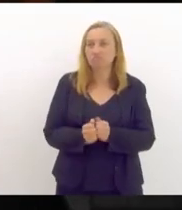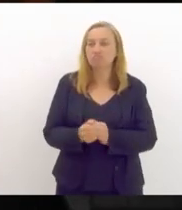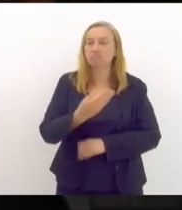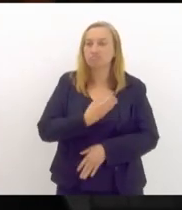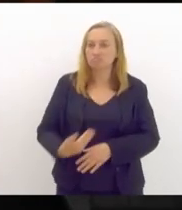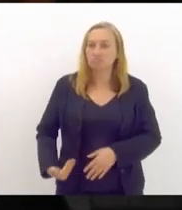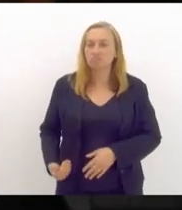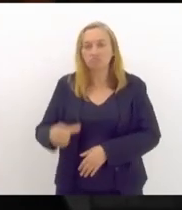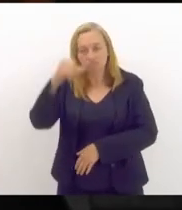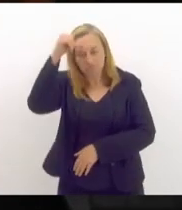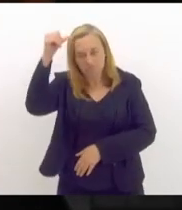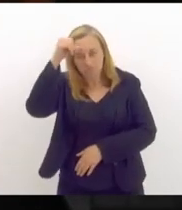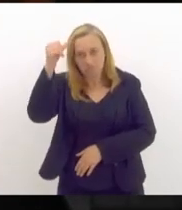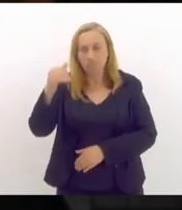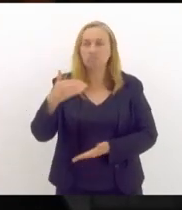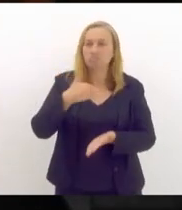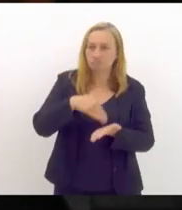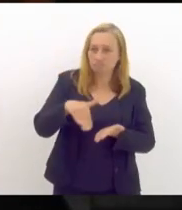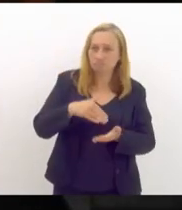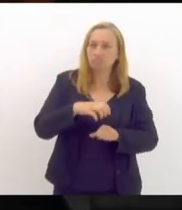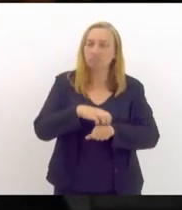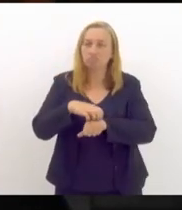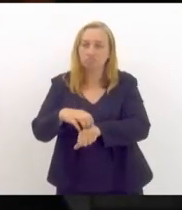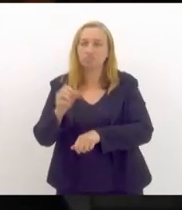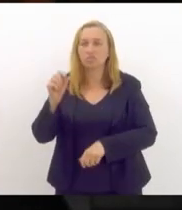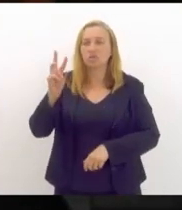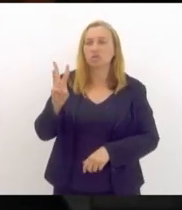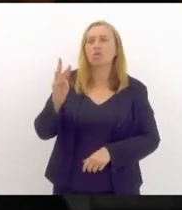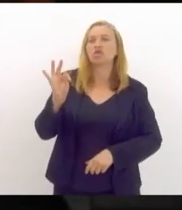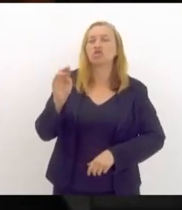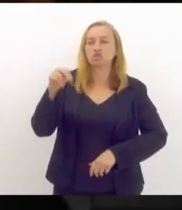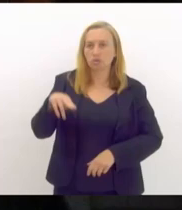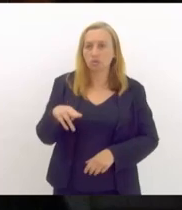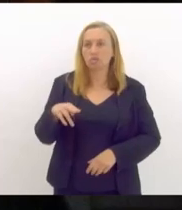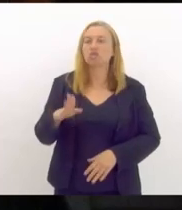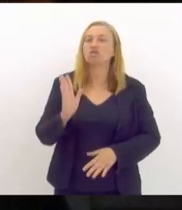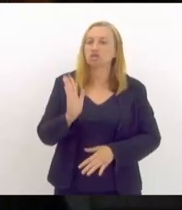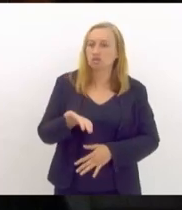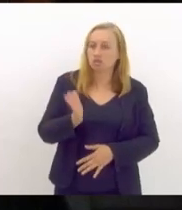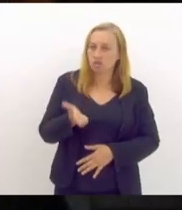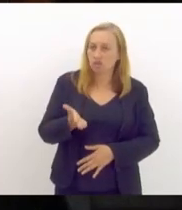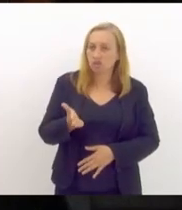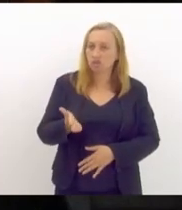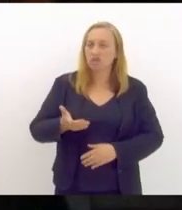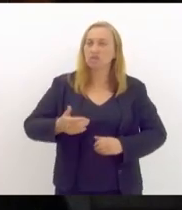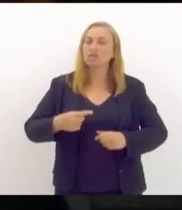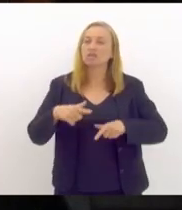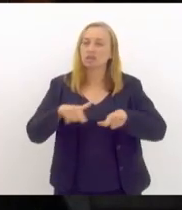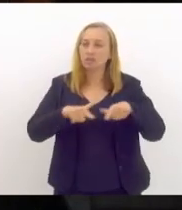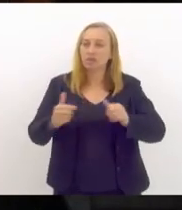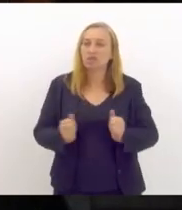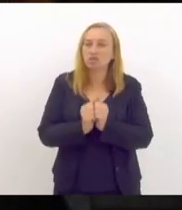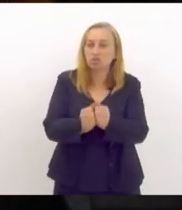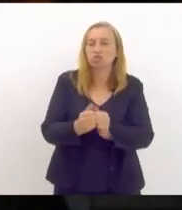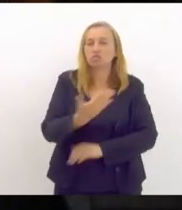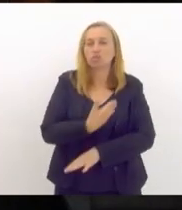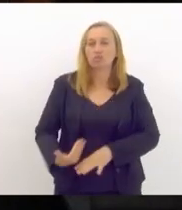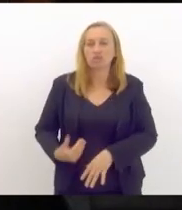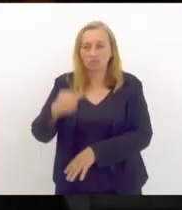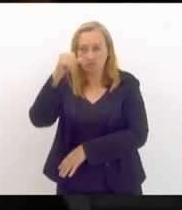Cláudio Castro junto com secretário de transporte Washington Reis Nós já estamos atuando junto ao Governo Federal